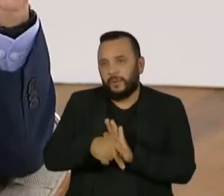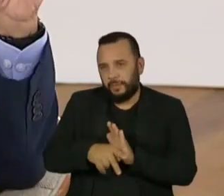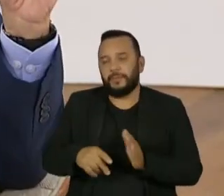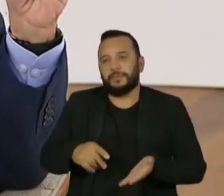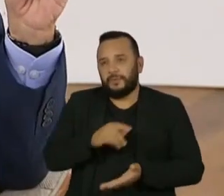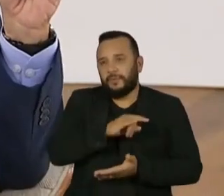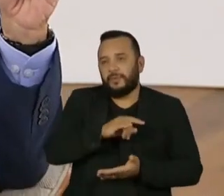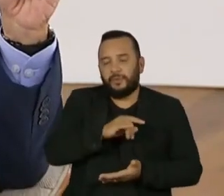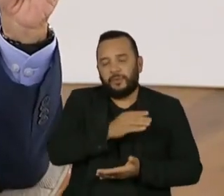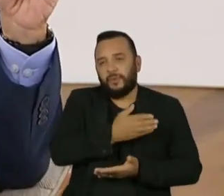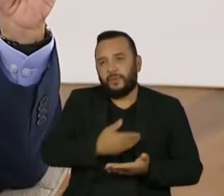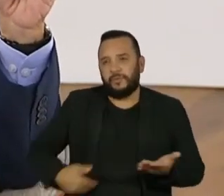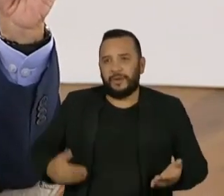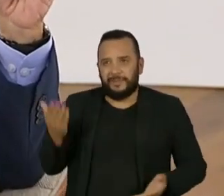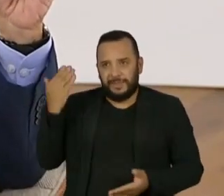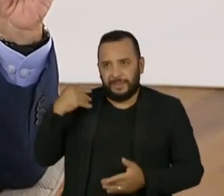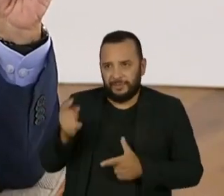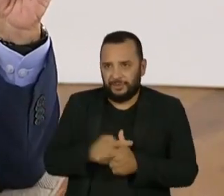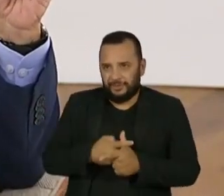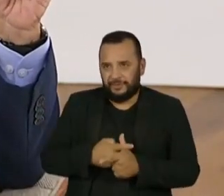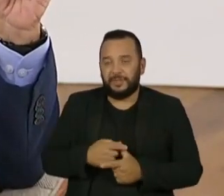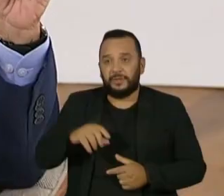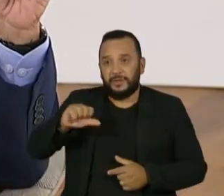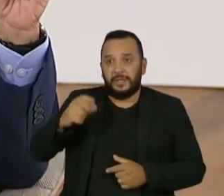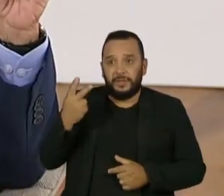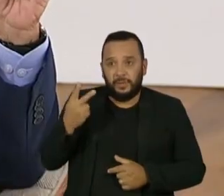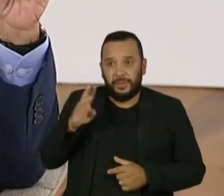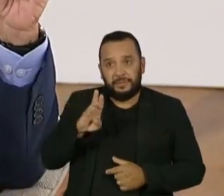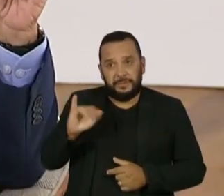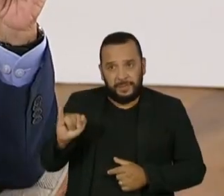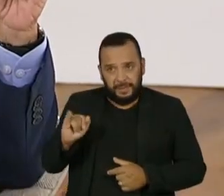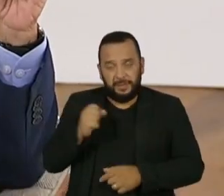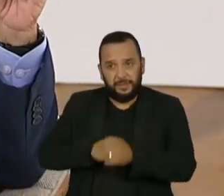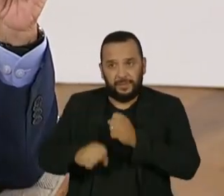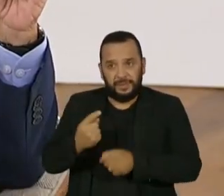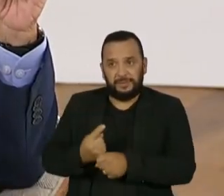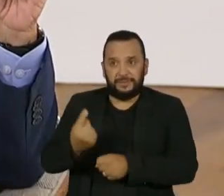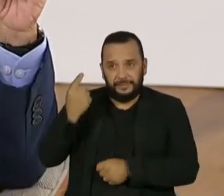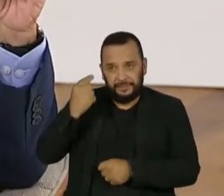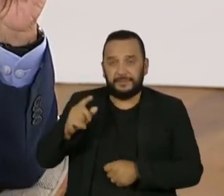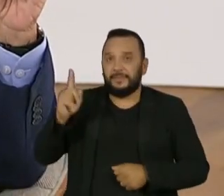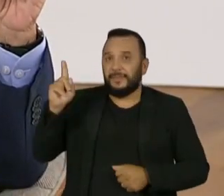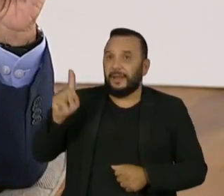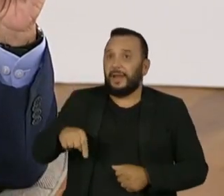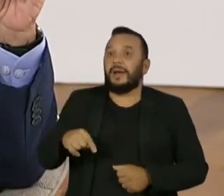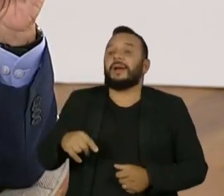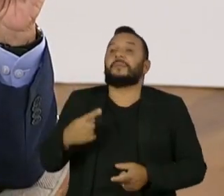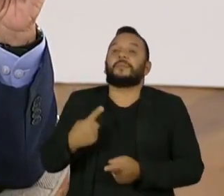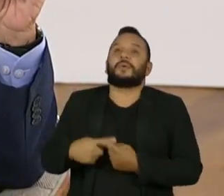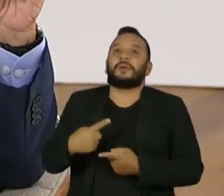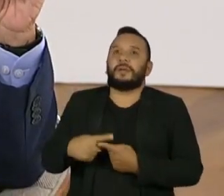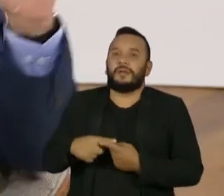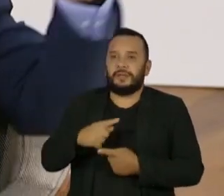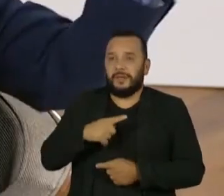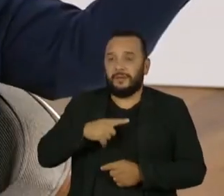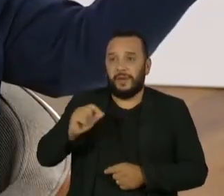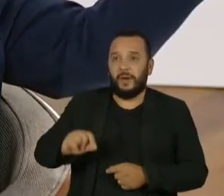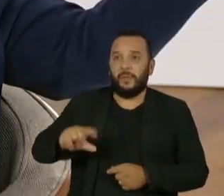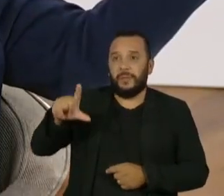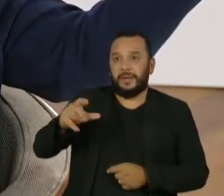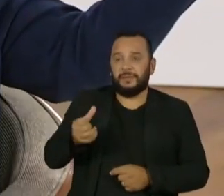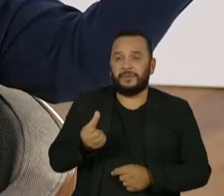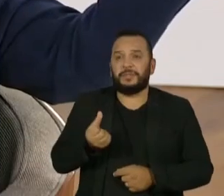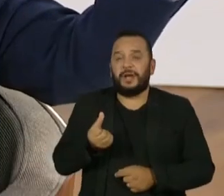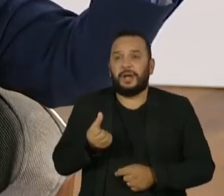Os 92 bilhões de precatórios do ano passado, tá, são fruto de um aumento exponencial de mais de 60%, que